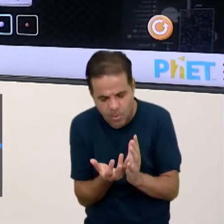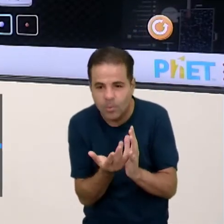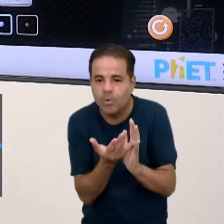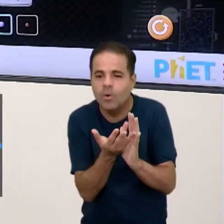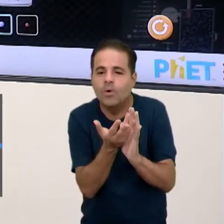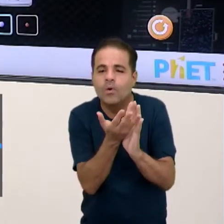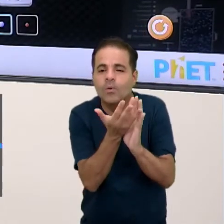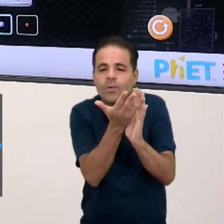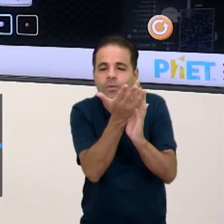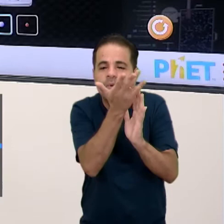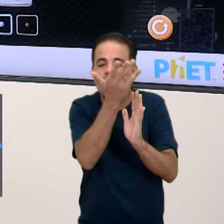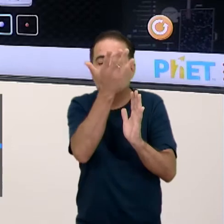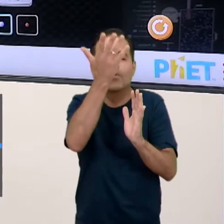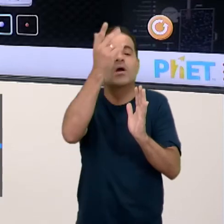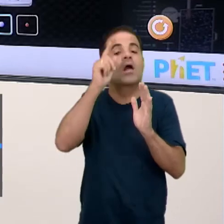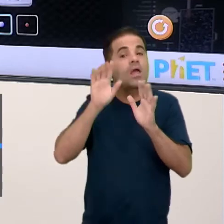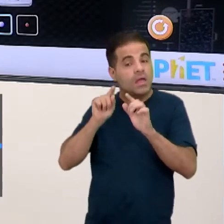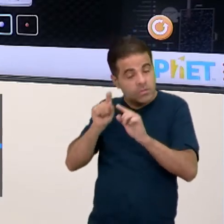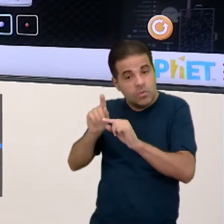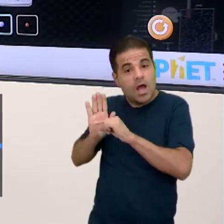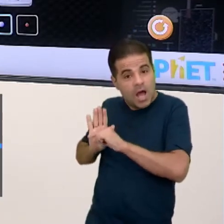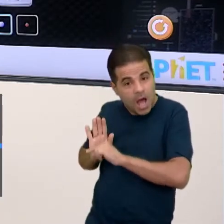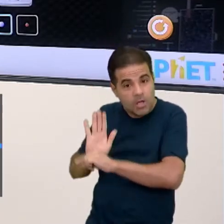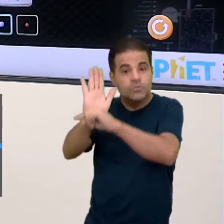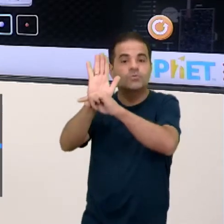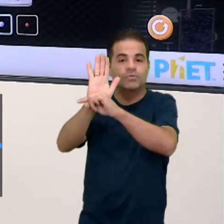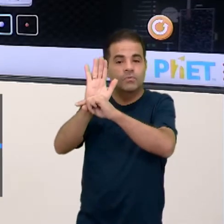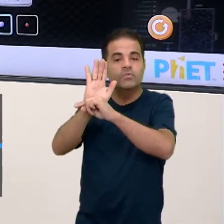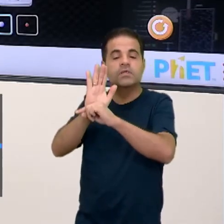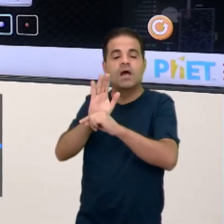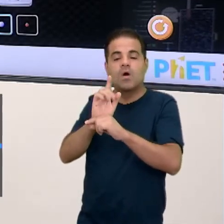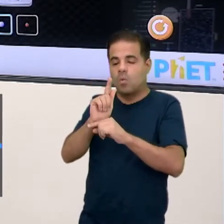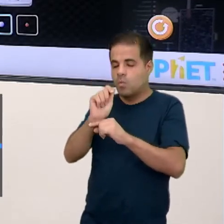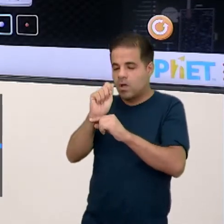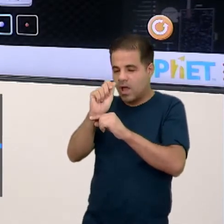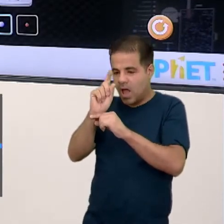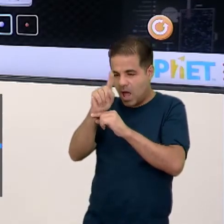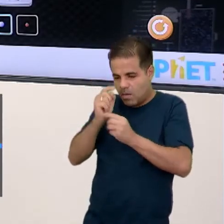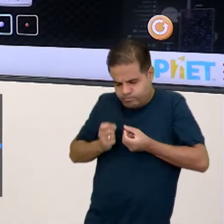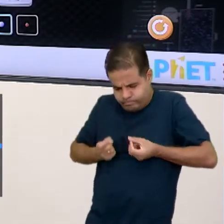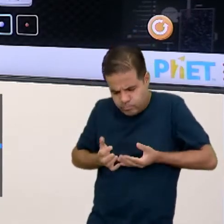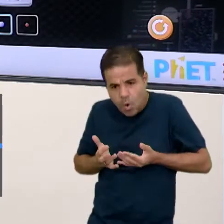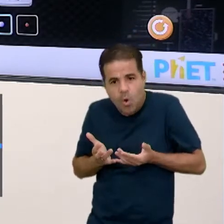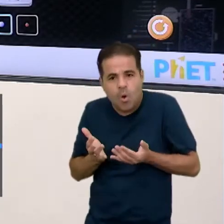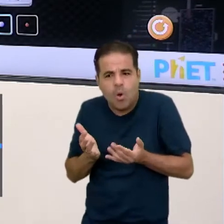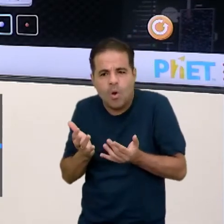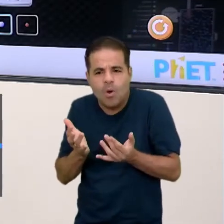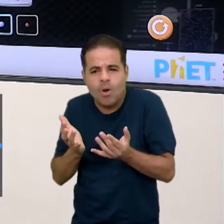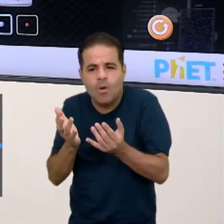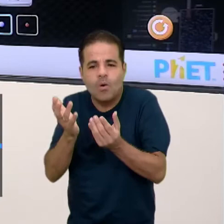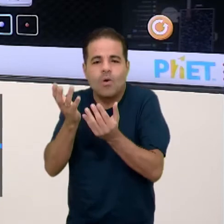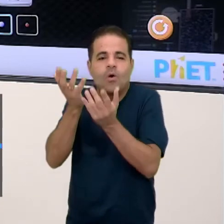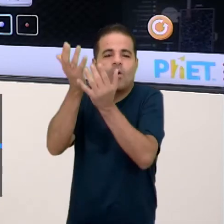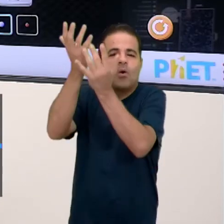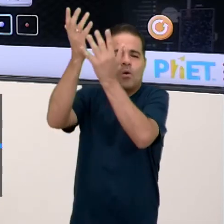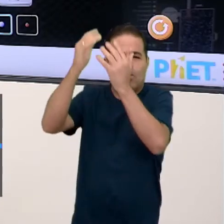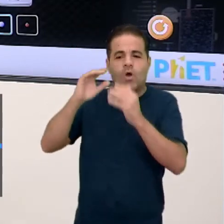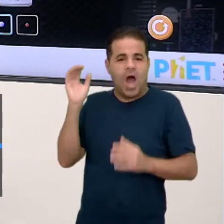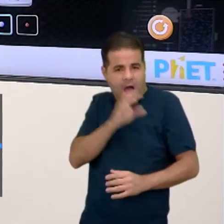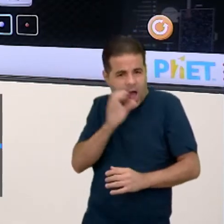esquentando, esquentando. Isso faz também com que o gás, ele aumente a sua pressão. Ele saia com